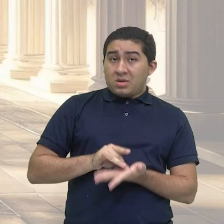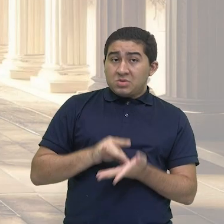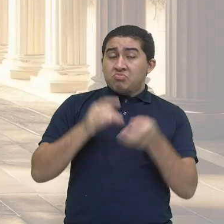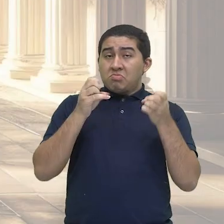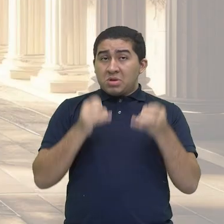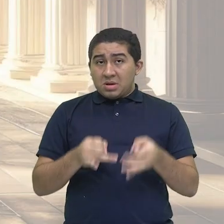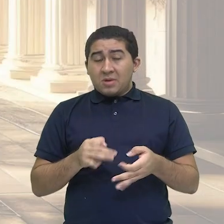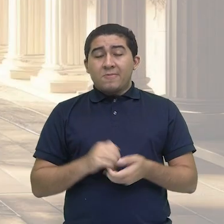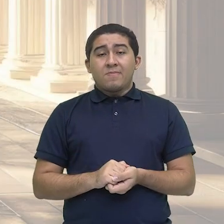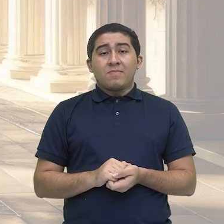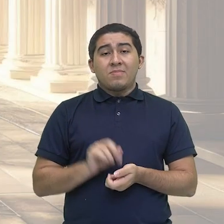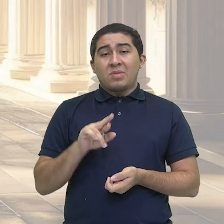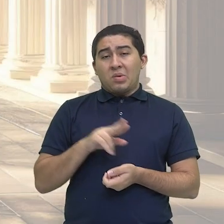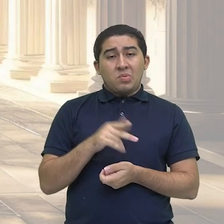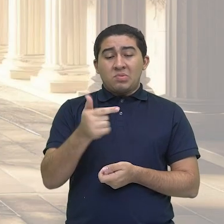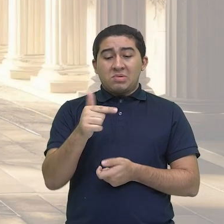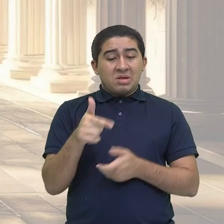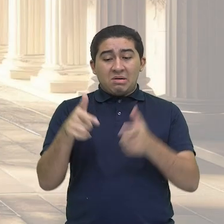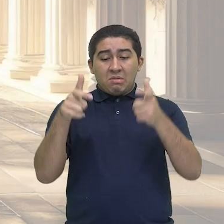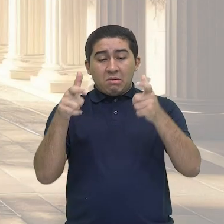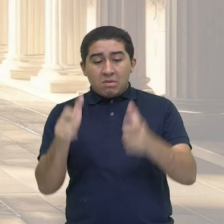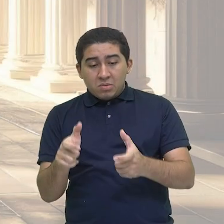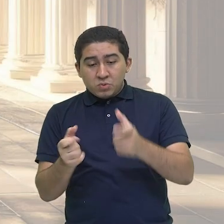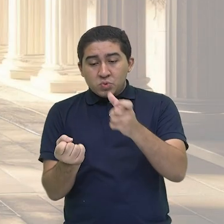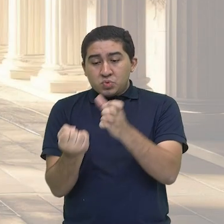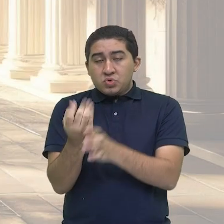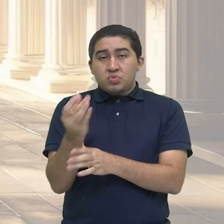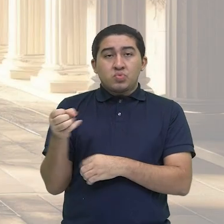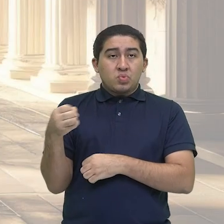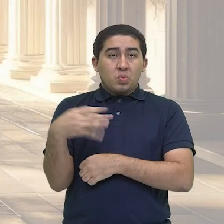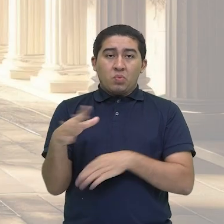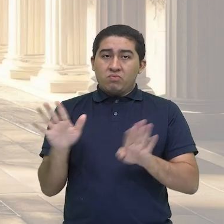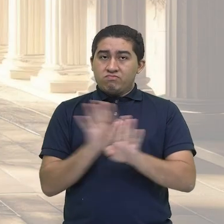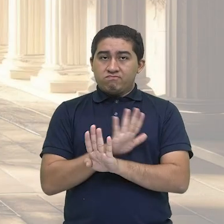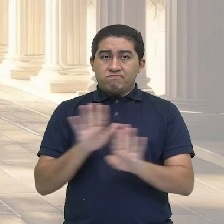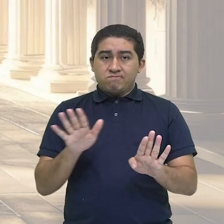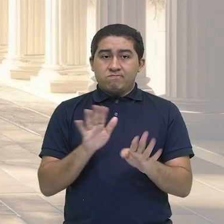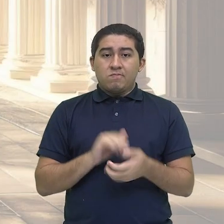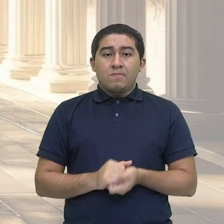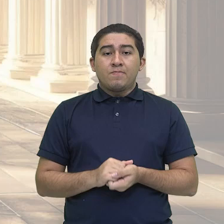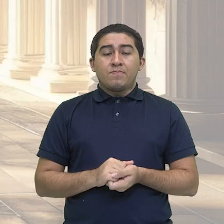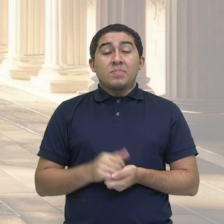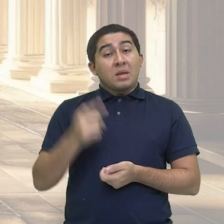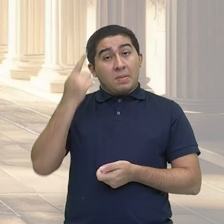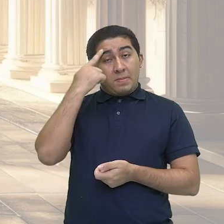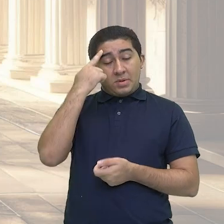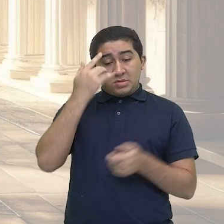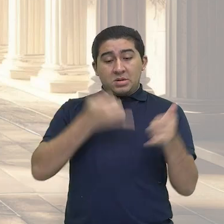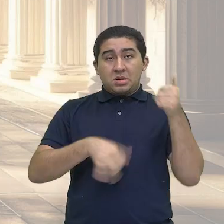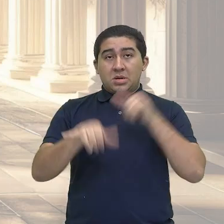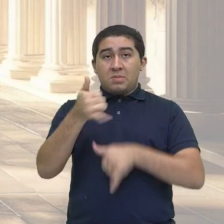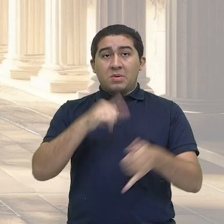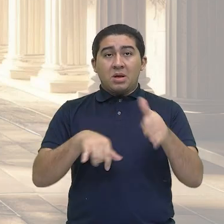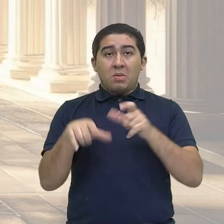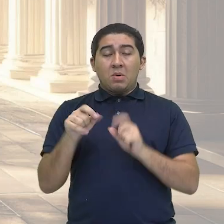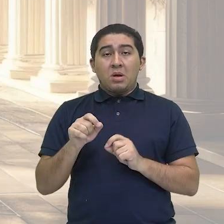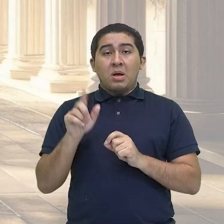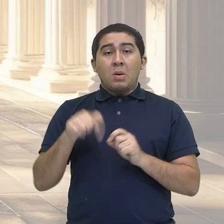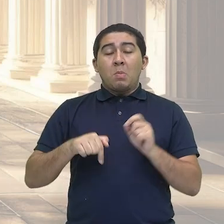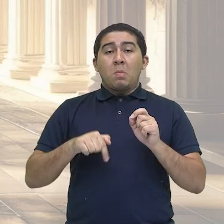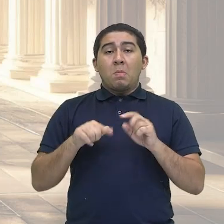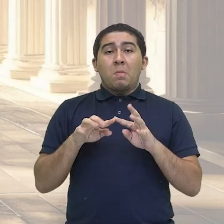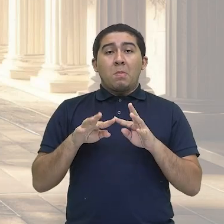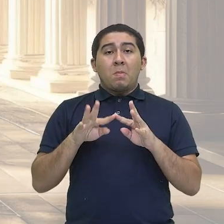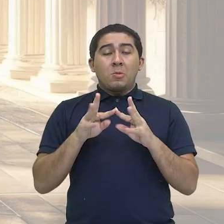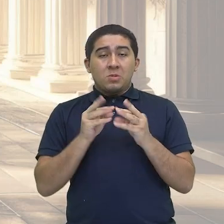nada vem do nada. Para a química, com a lei da conservação da massa. O